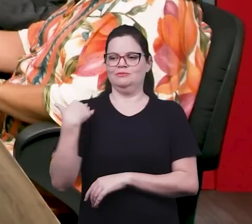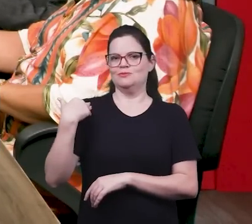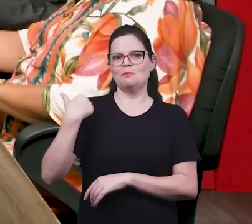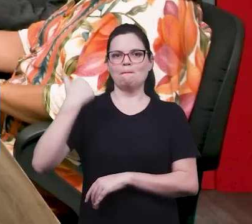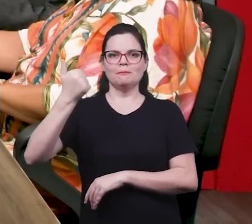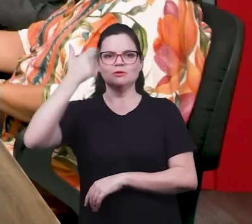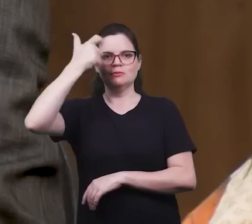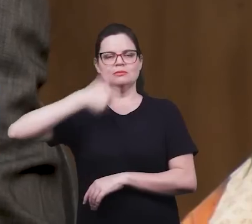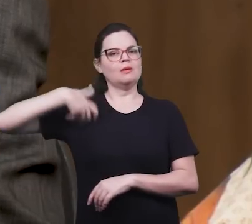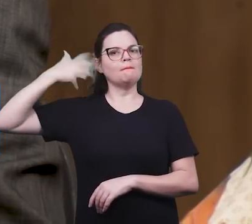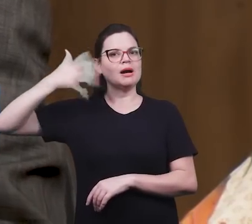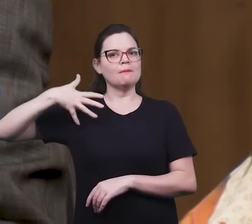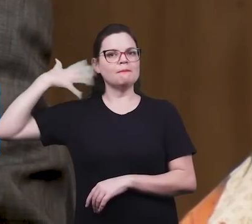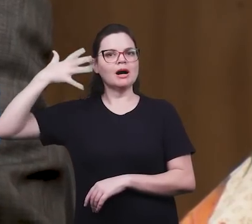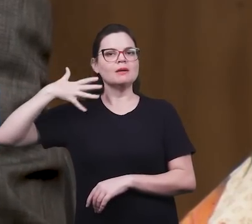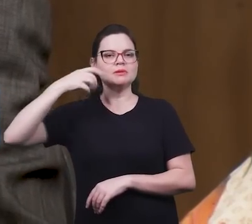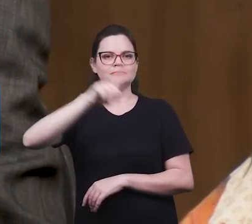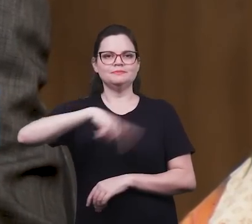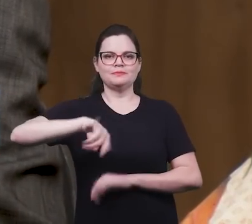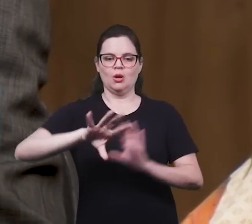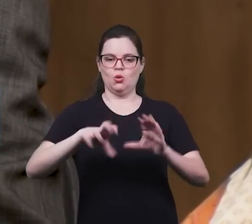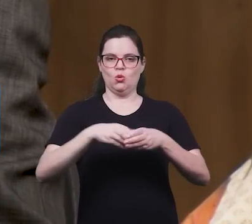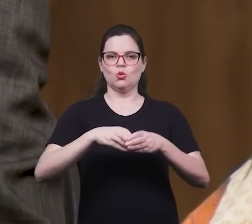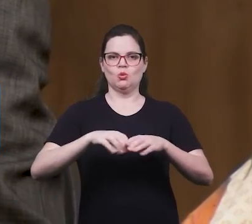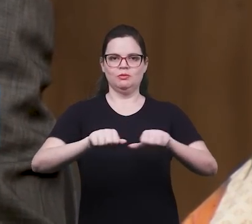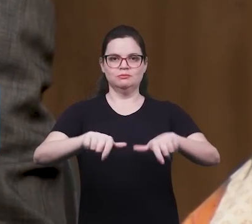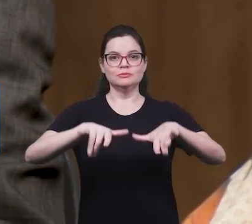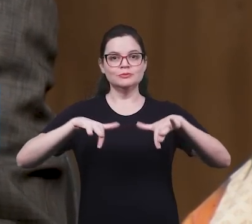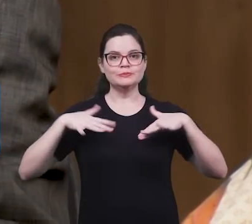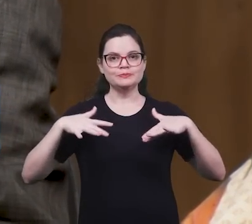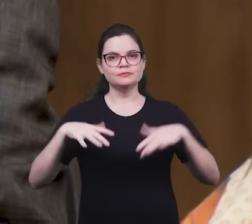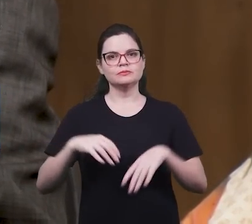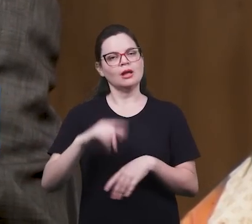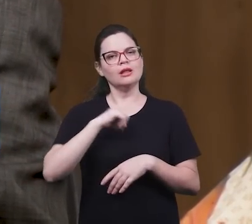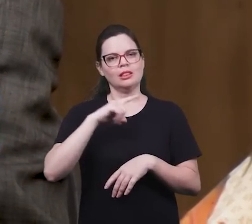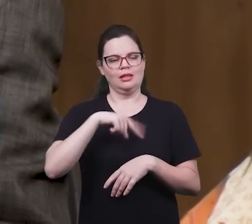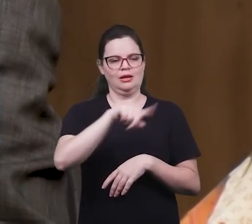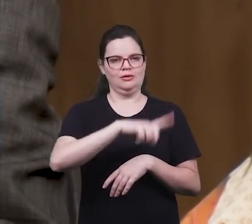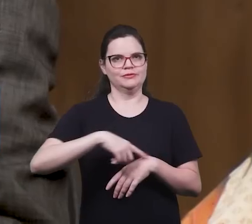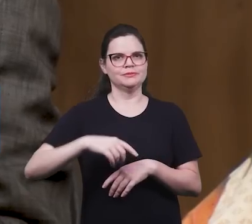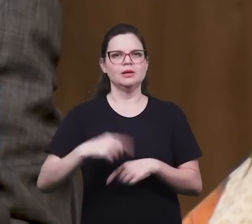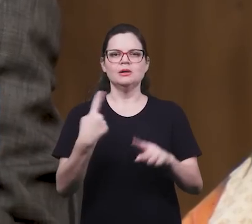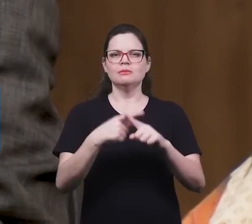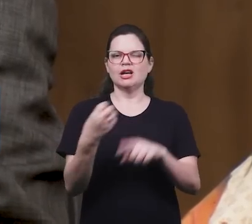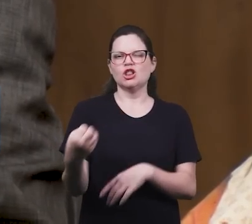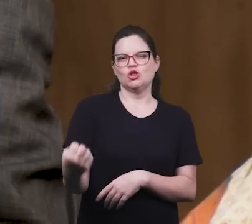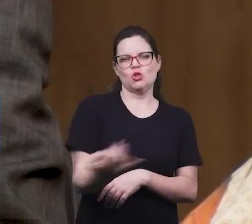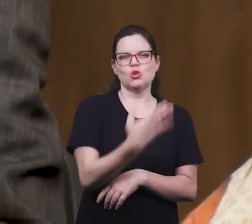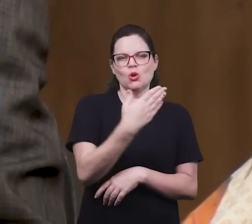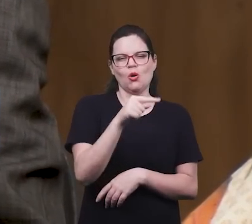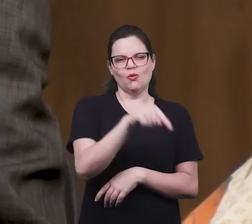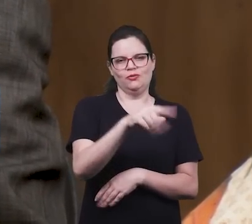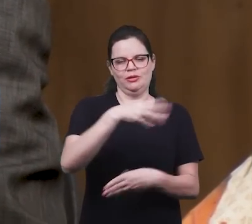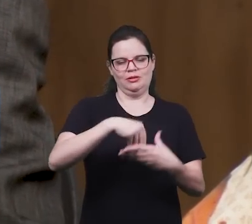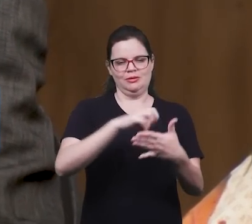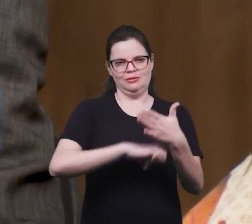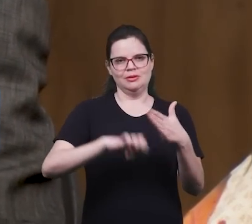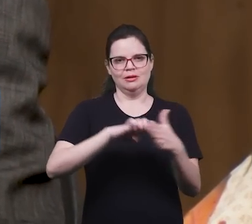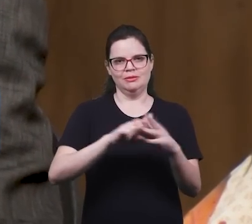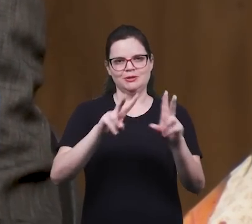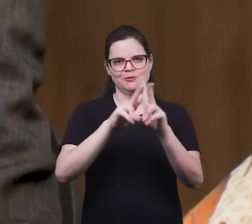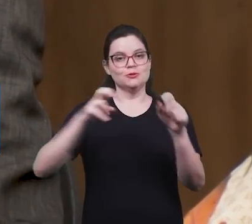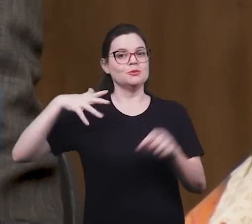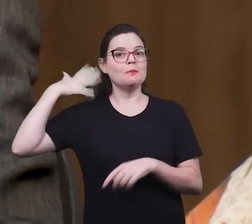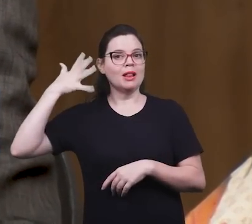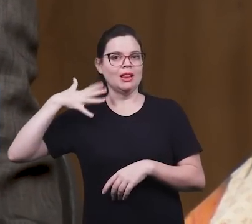fazer palestras para grupos de pessoas, uma inovação que estava sendo criada dentro do grupo, da empresa.